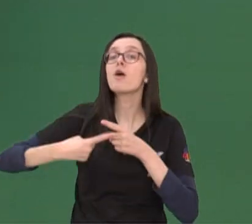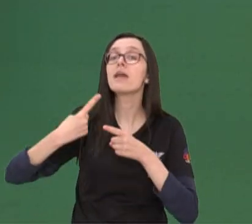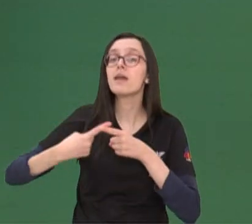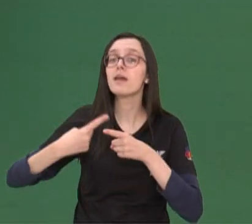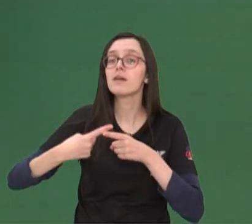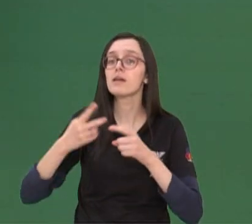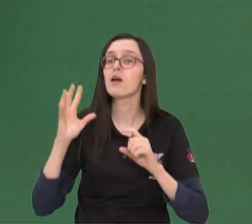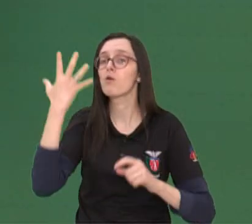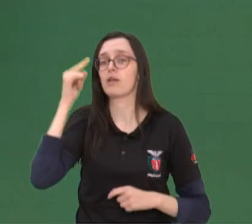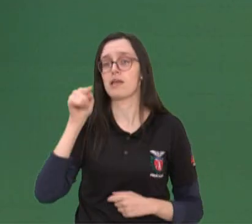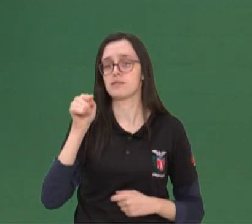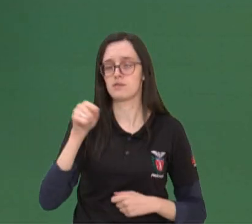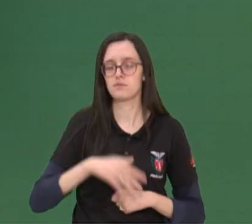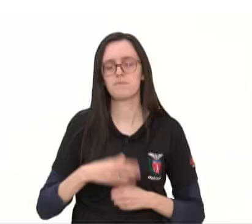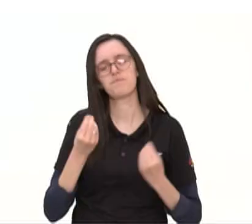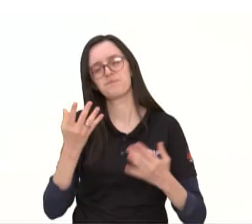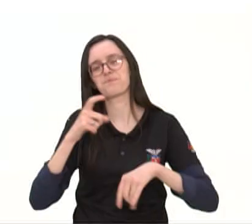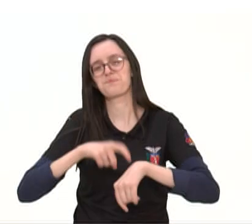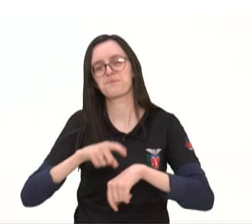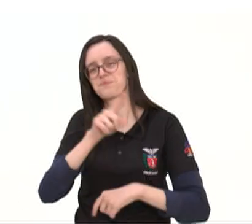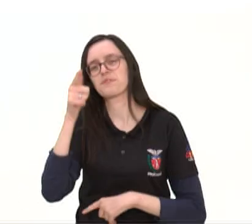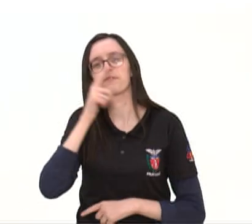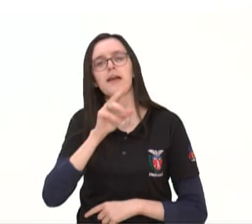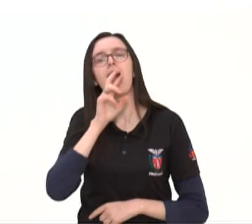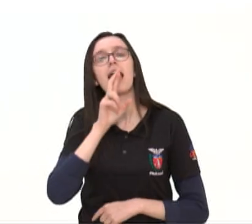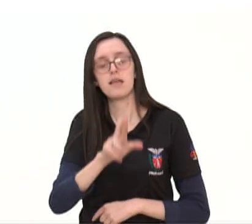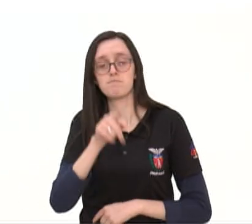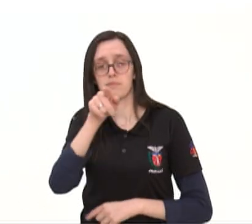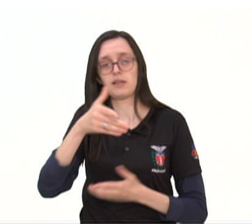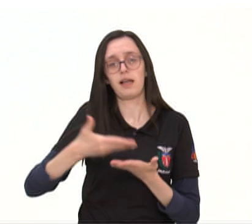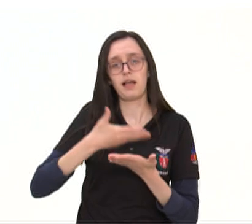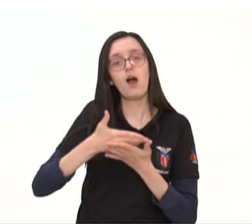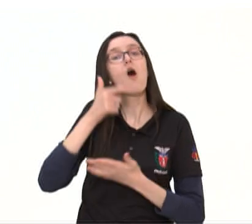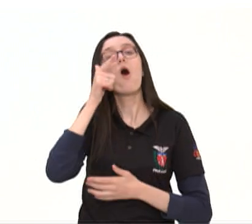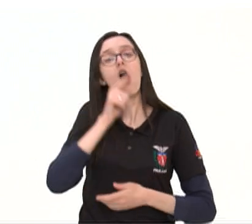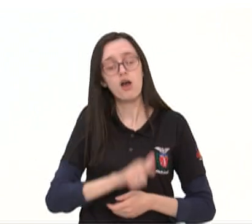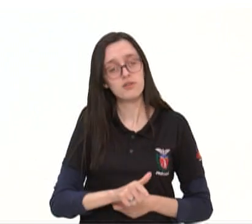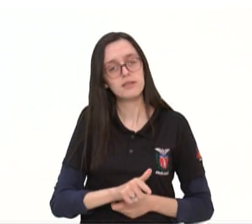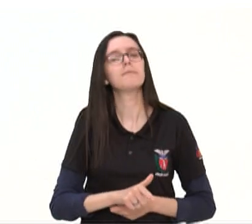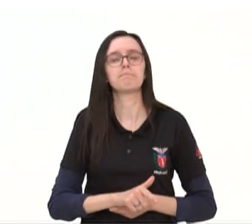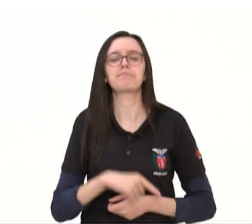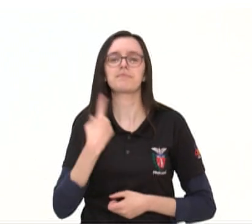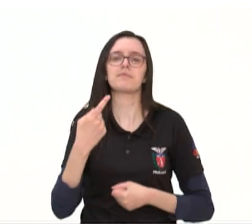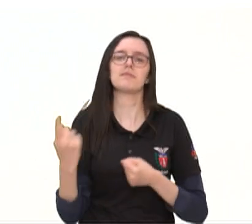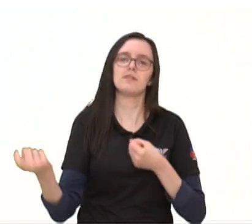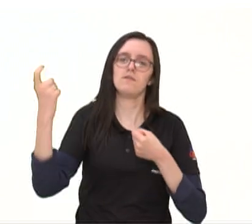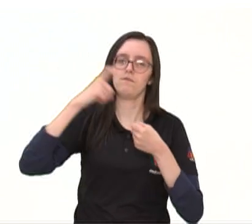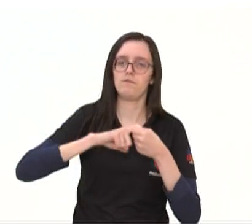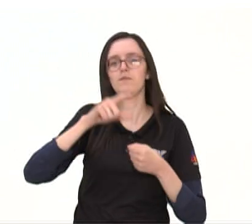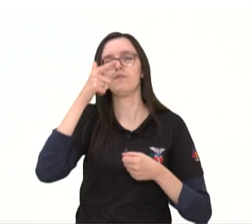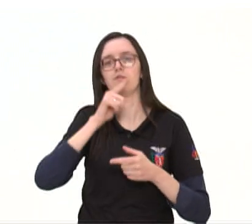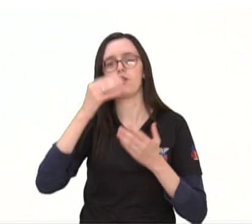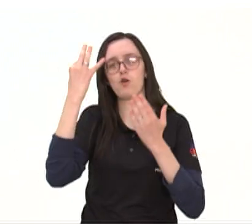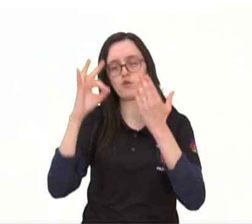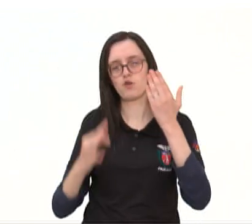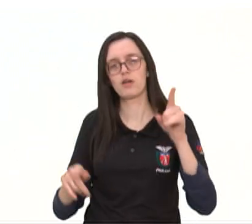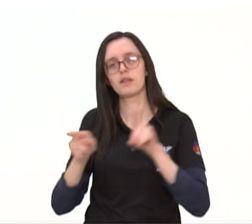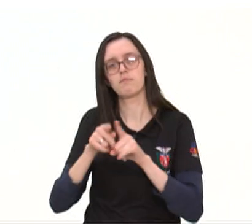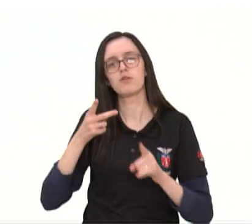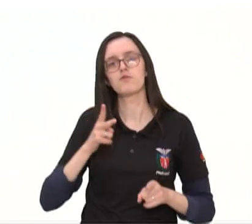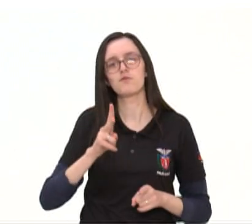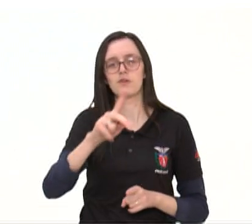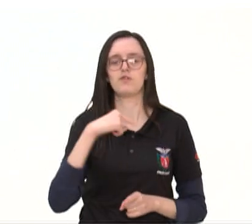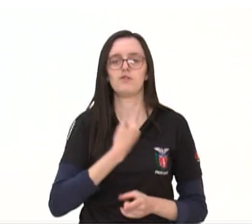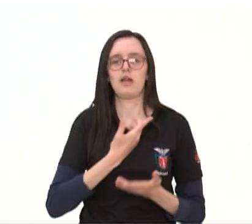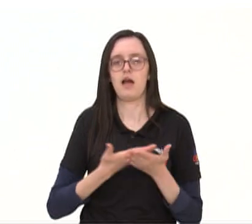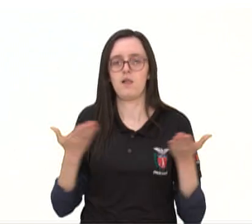isso acontece. Vou dar um tempo para vocês responderem aí no caderno de vocês e a gente volta para fazer a correção e dar continuidade